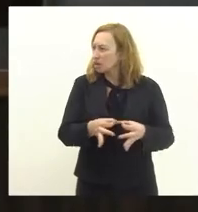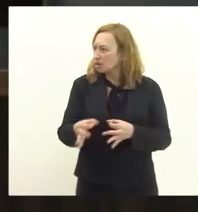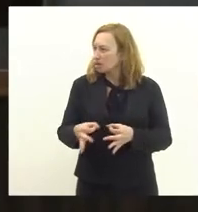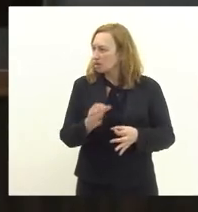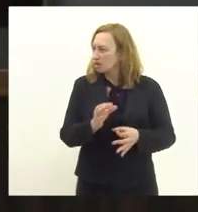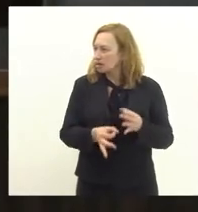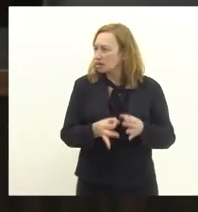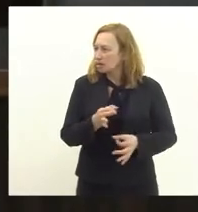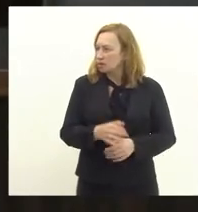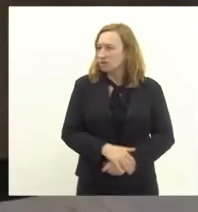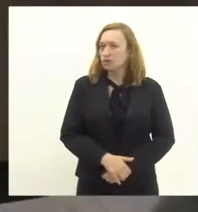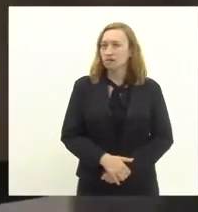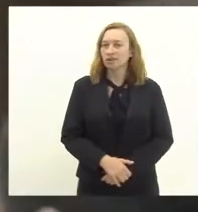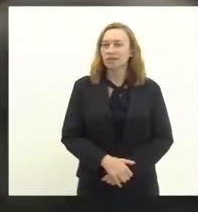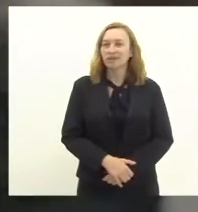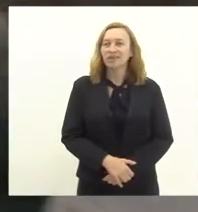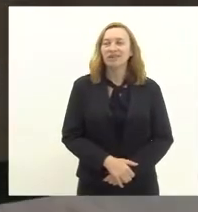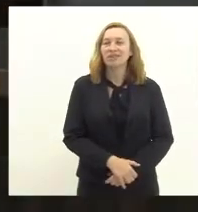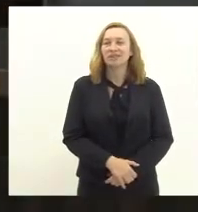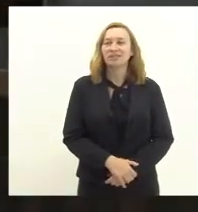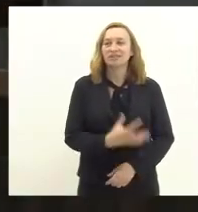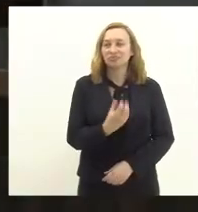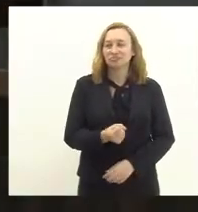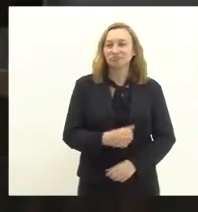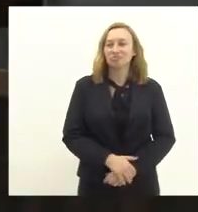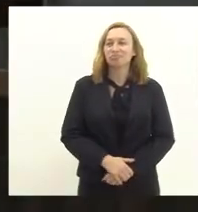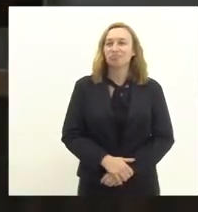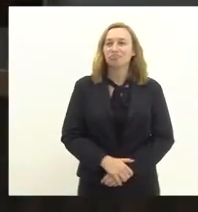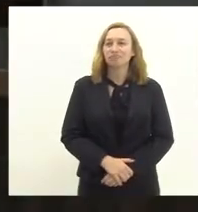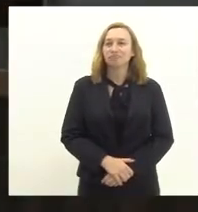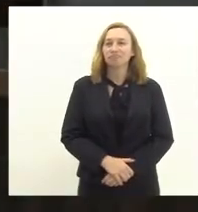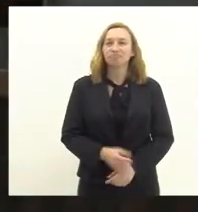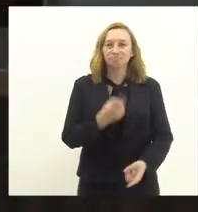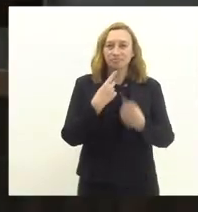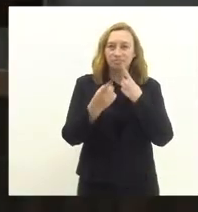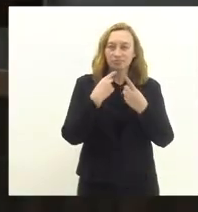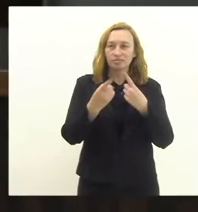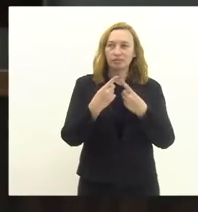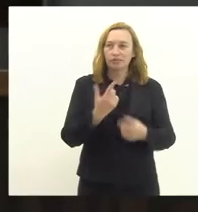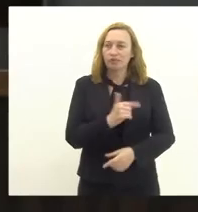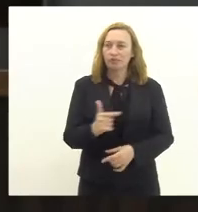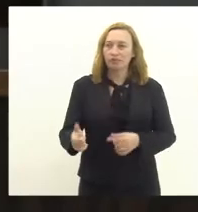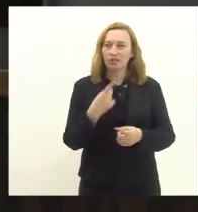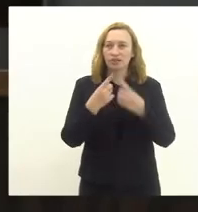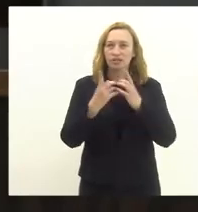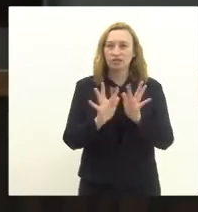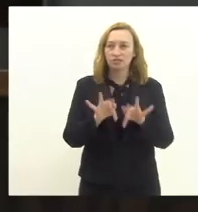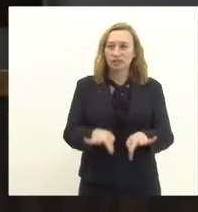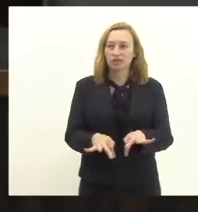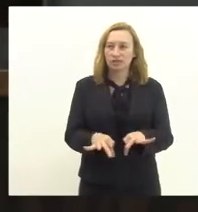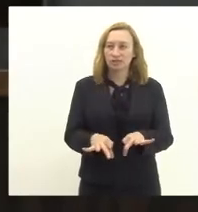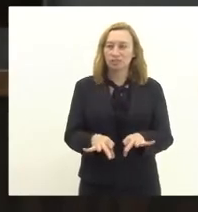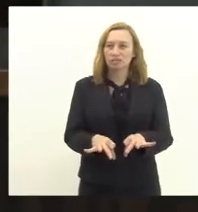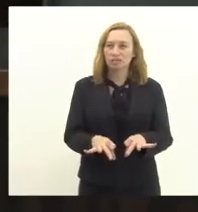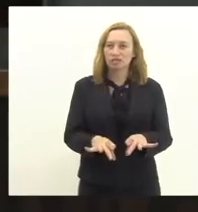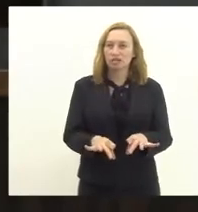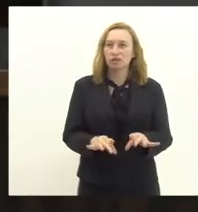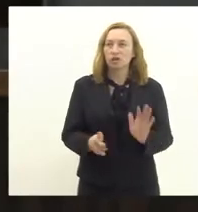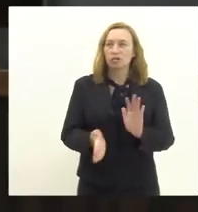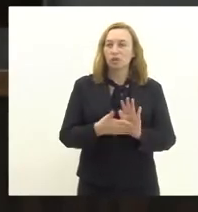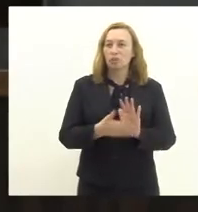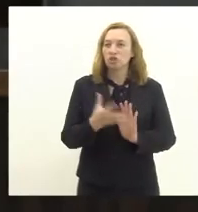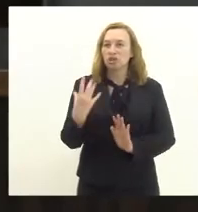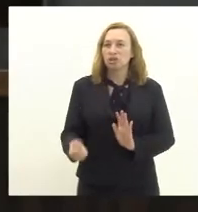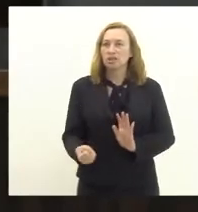Pacheco. Favorável. Com os pareceres emitidos em discussão. Não havendo quem queira discutir, encerrada a discussão. Presidente,